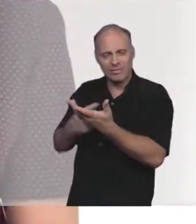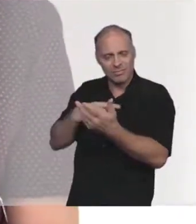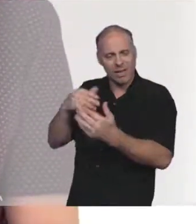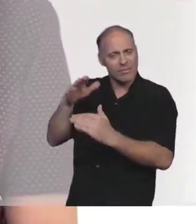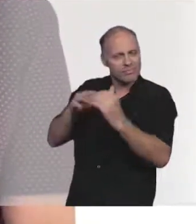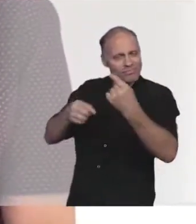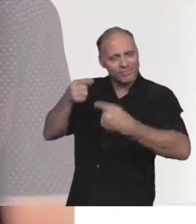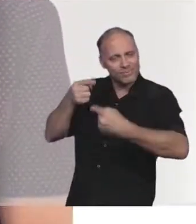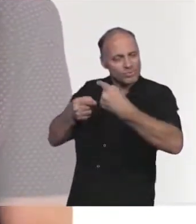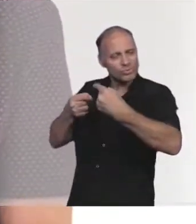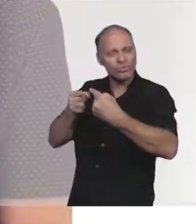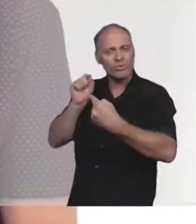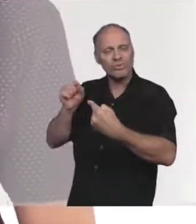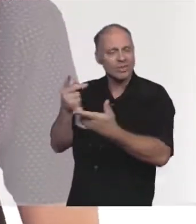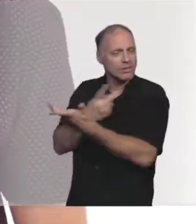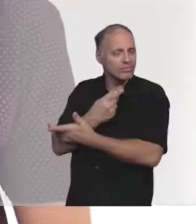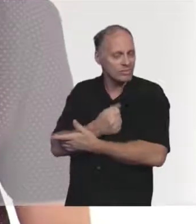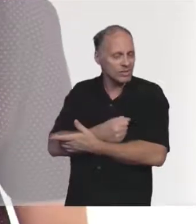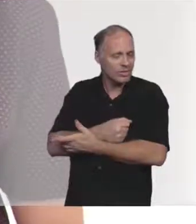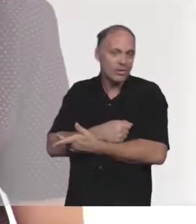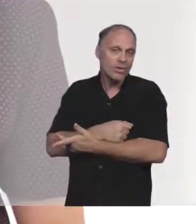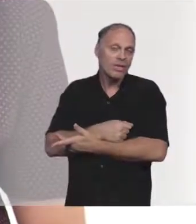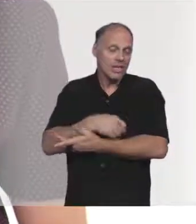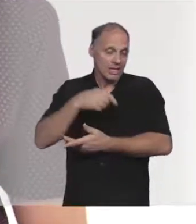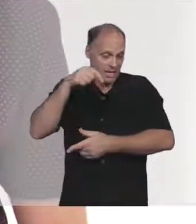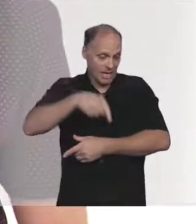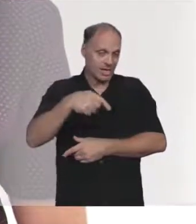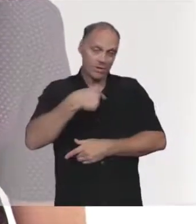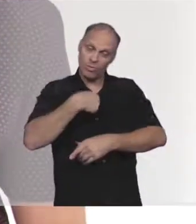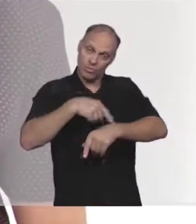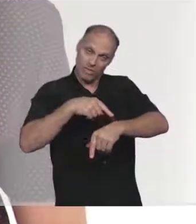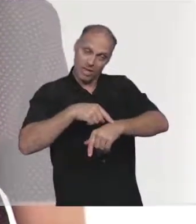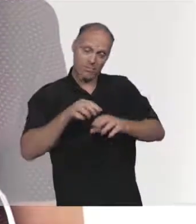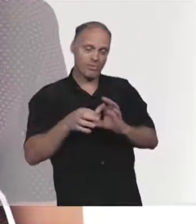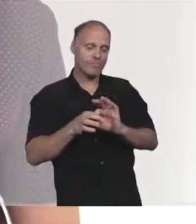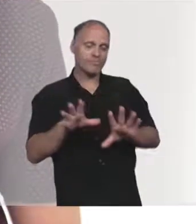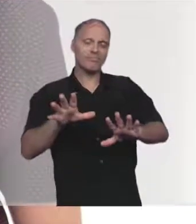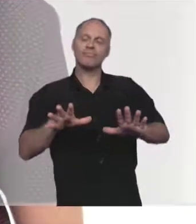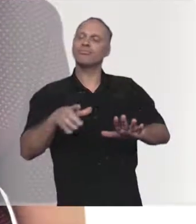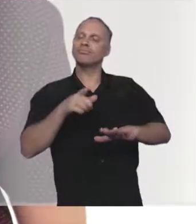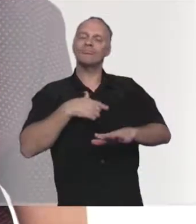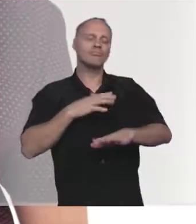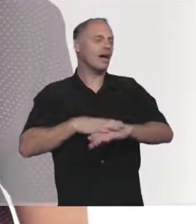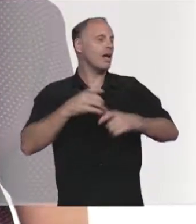está brotando isso. Eu acho que aqui, com esse tempo, eu consigo